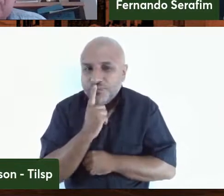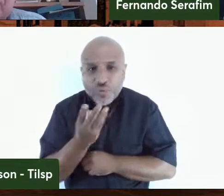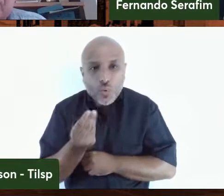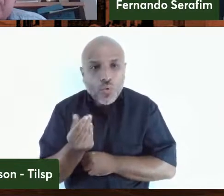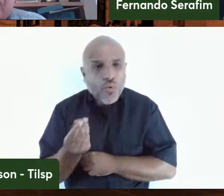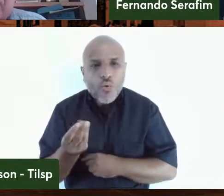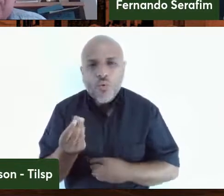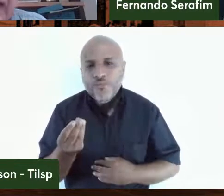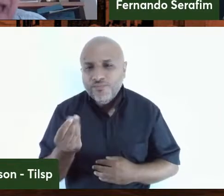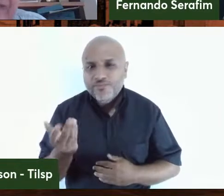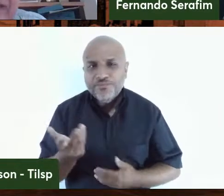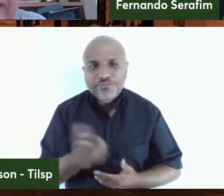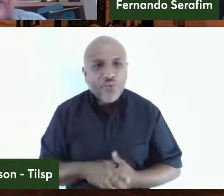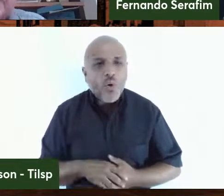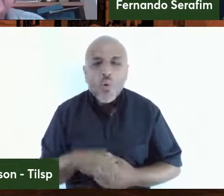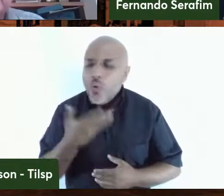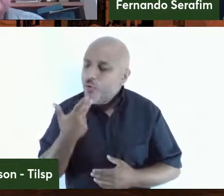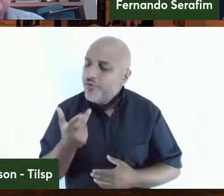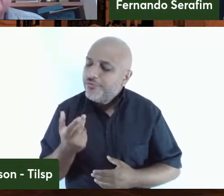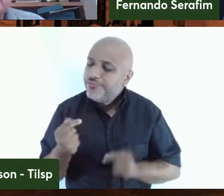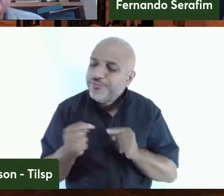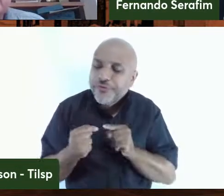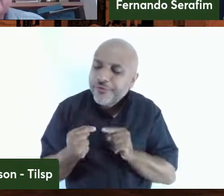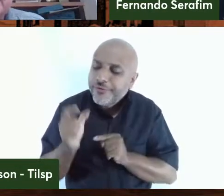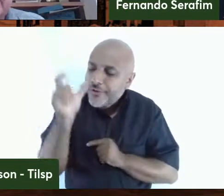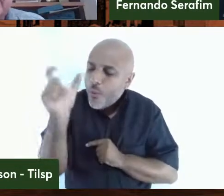com palavras, vamos dizer,